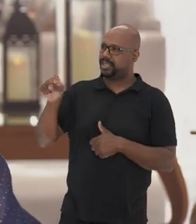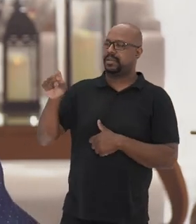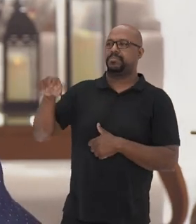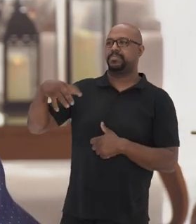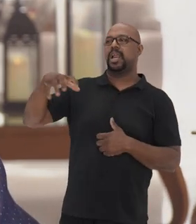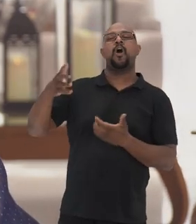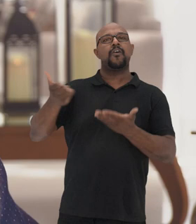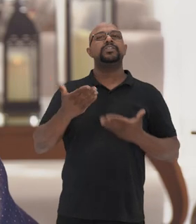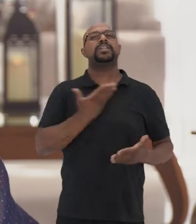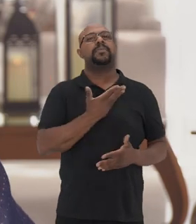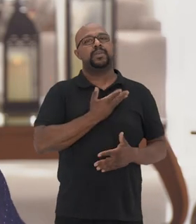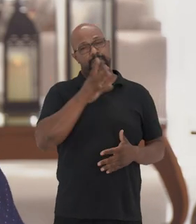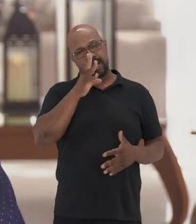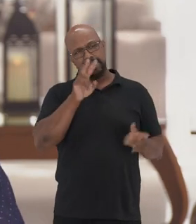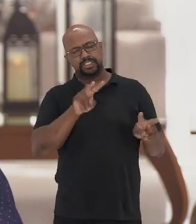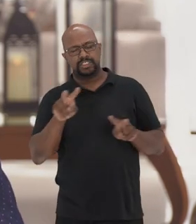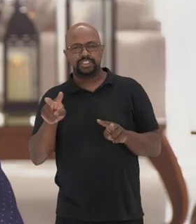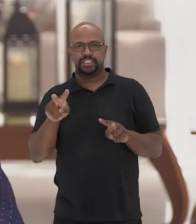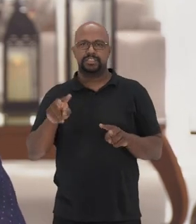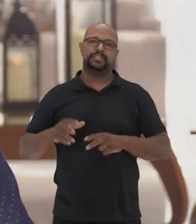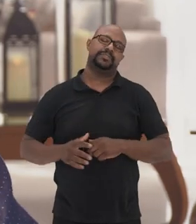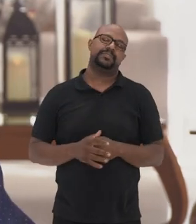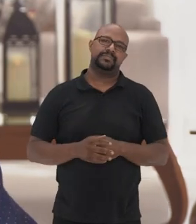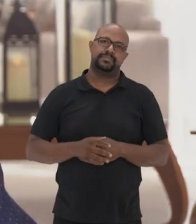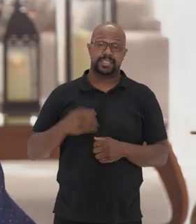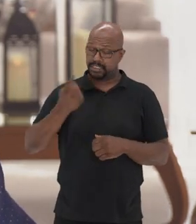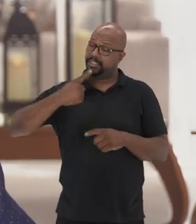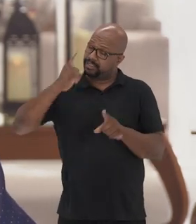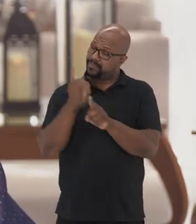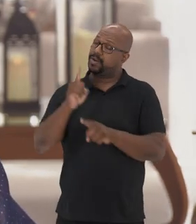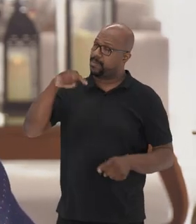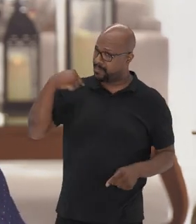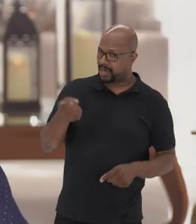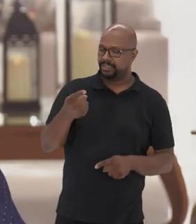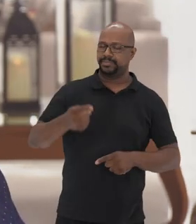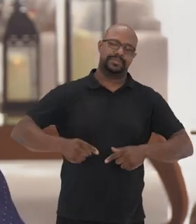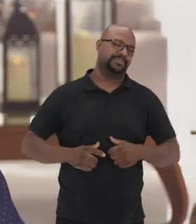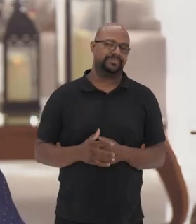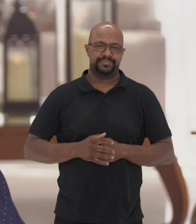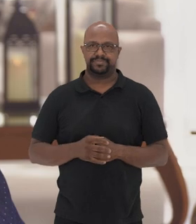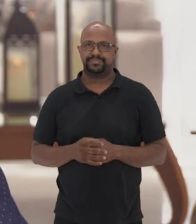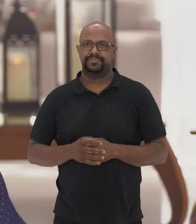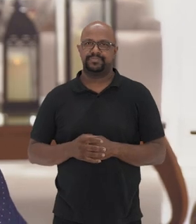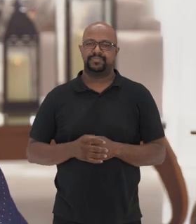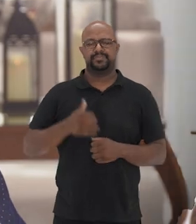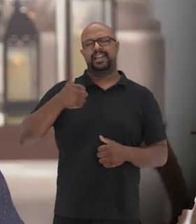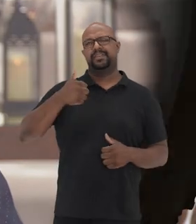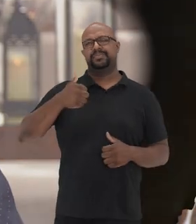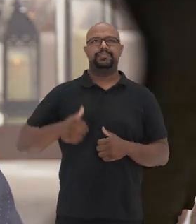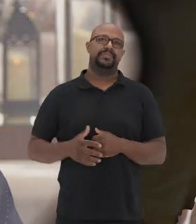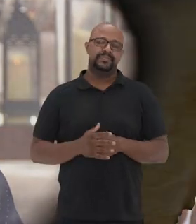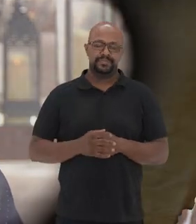convide os amigos para assistir e a gente se vê no próximo Episódio valeu